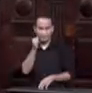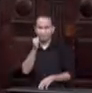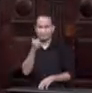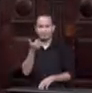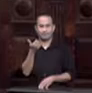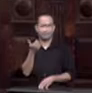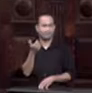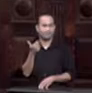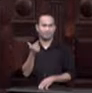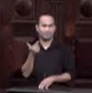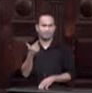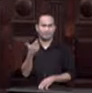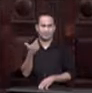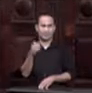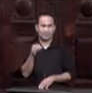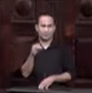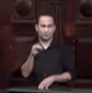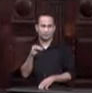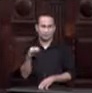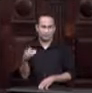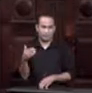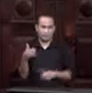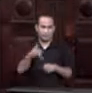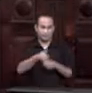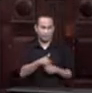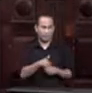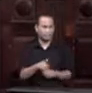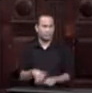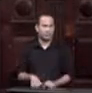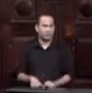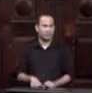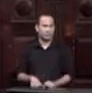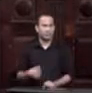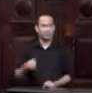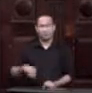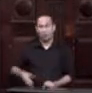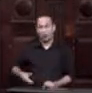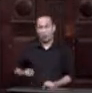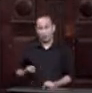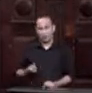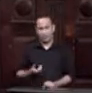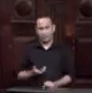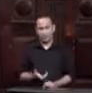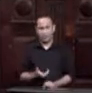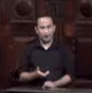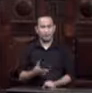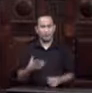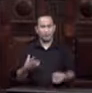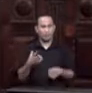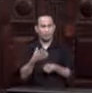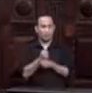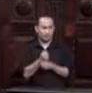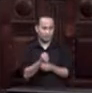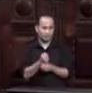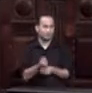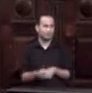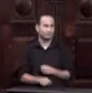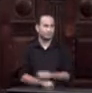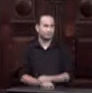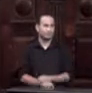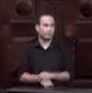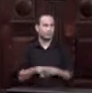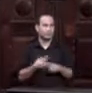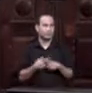10 dias o combustível. O parlamentar tem que tirar do seu bolso para complementar o combustível.